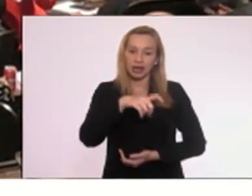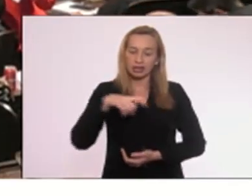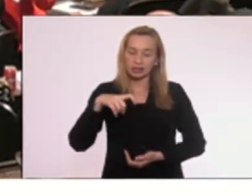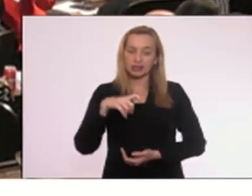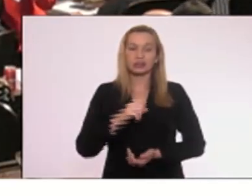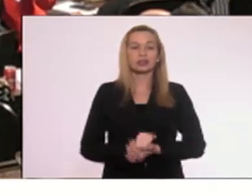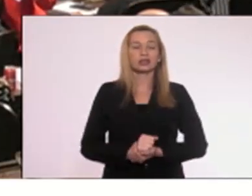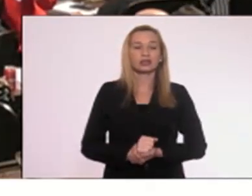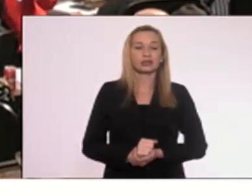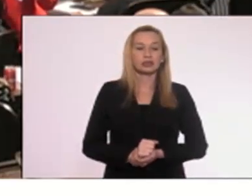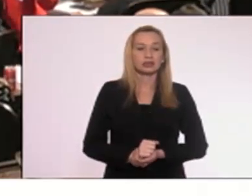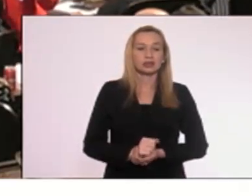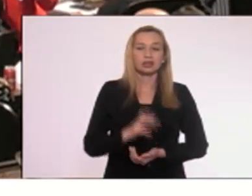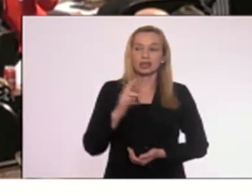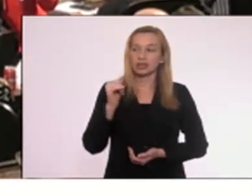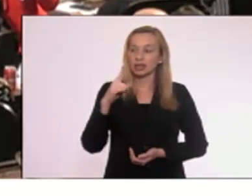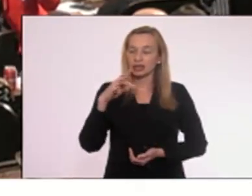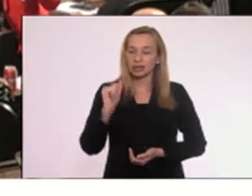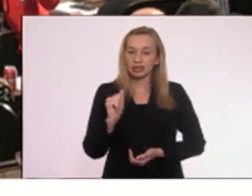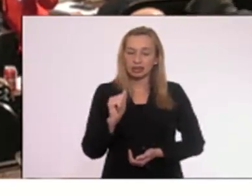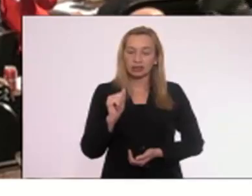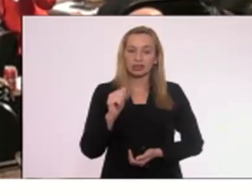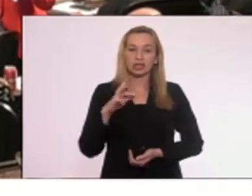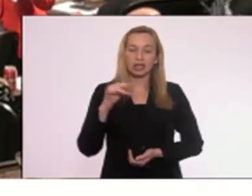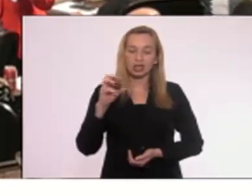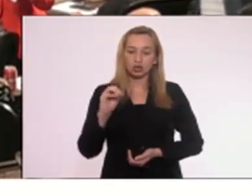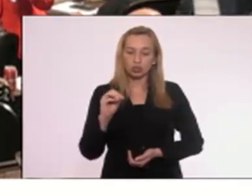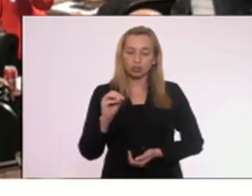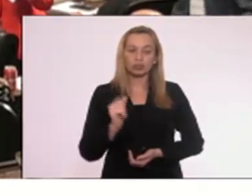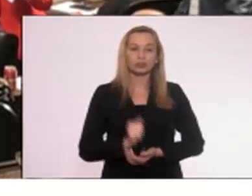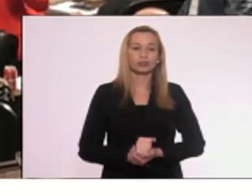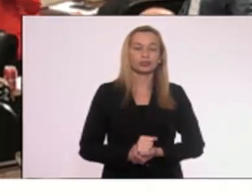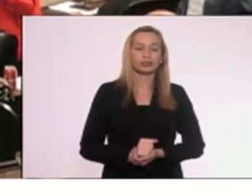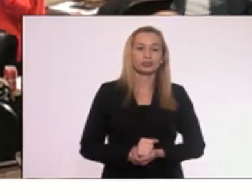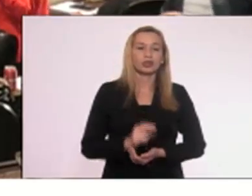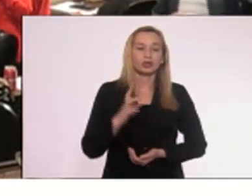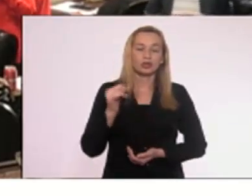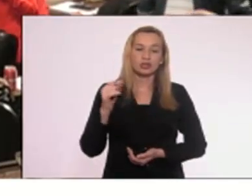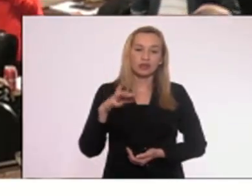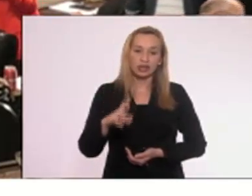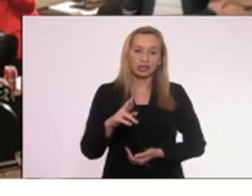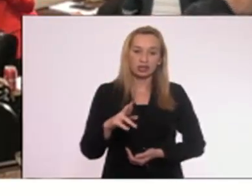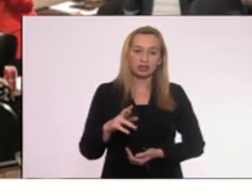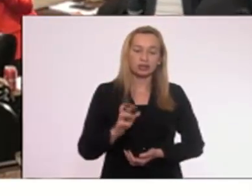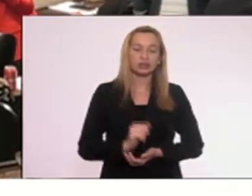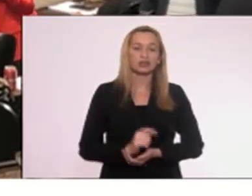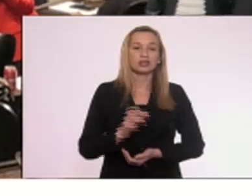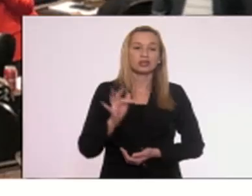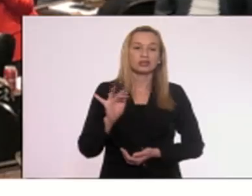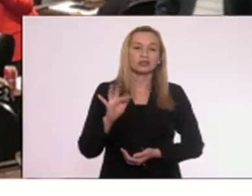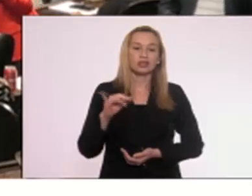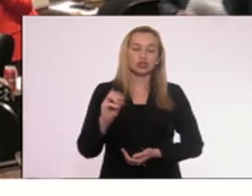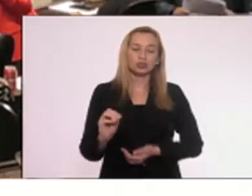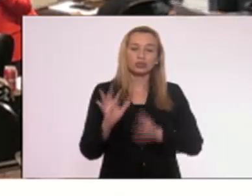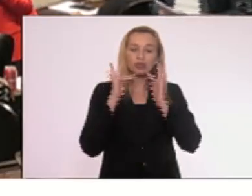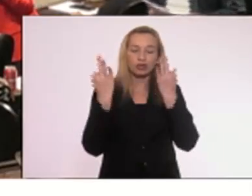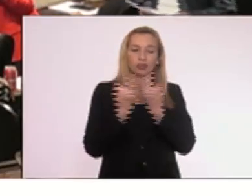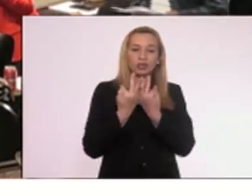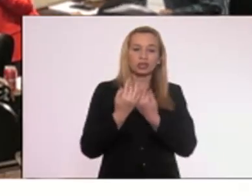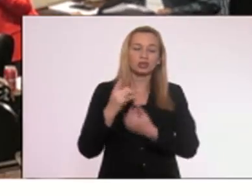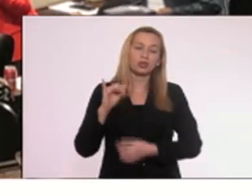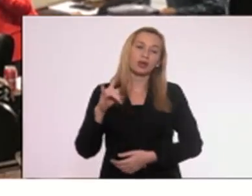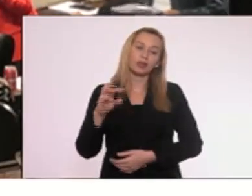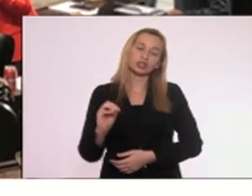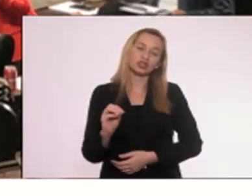Lemos, deputada Renata Souza, Renato Cozzolino, Rosenberg Reis, Vandro Família e o